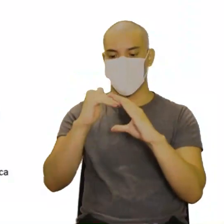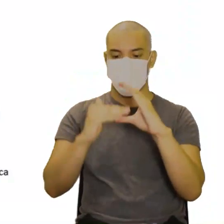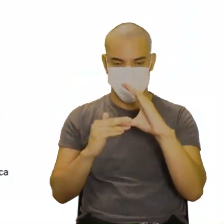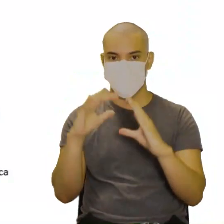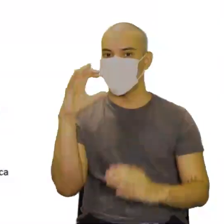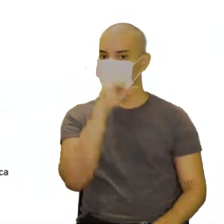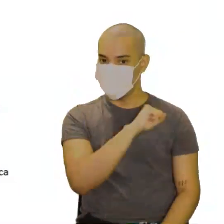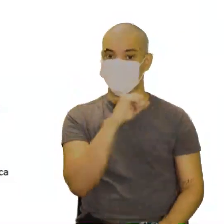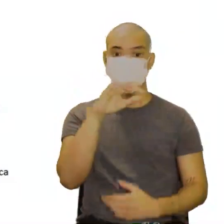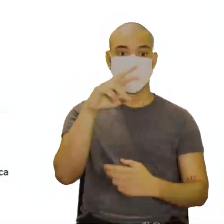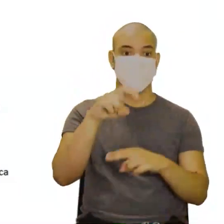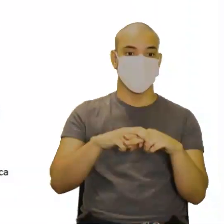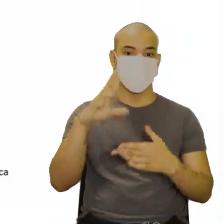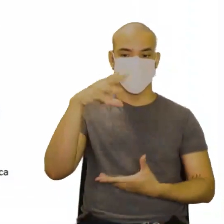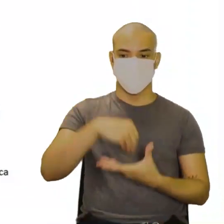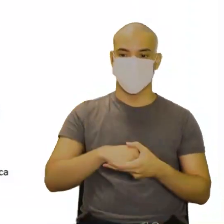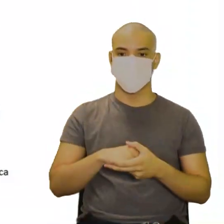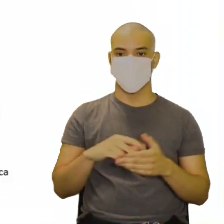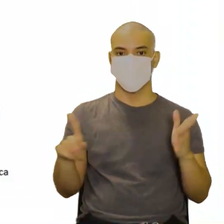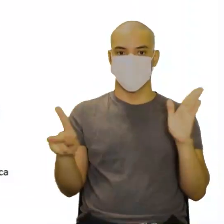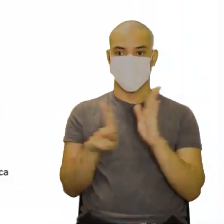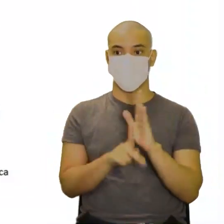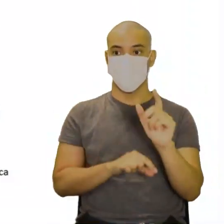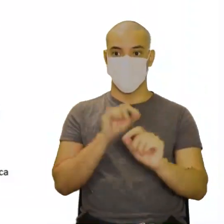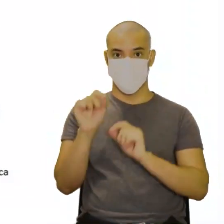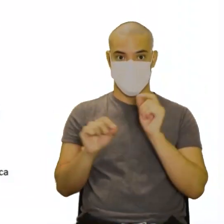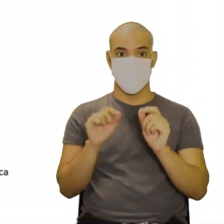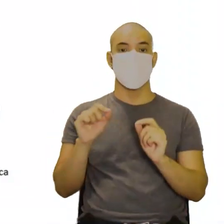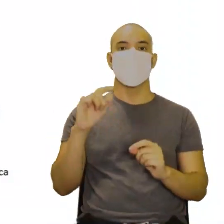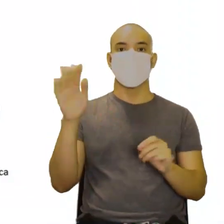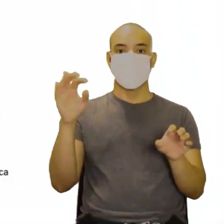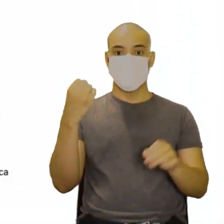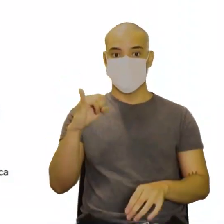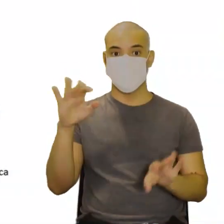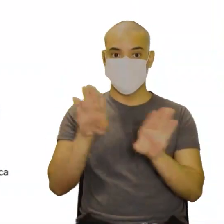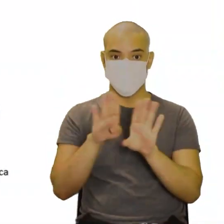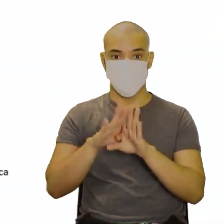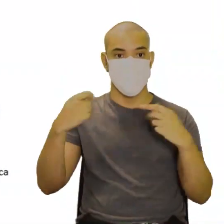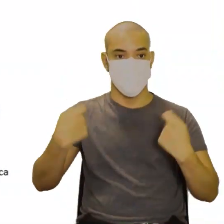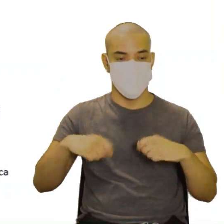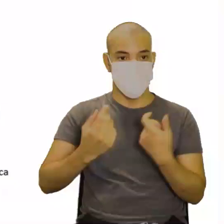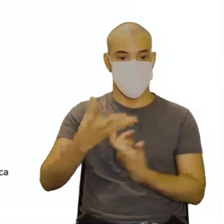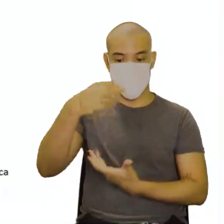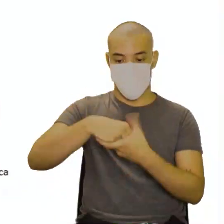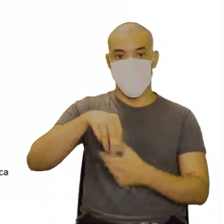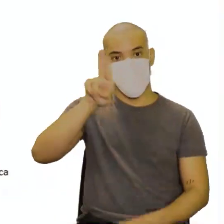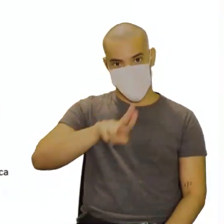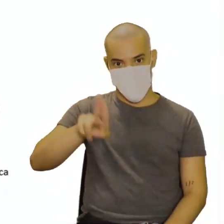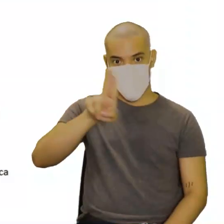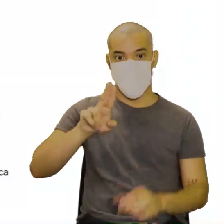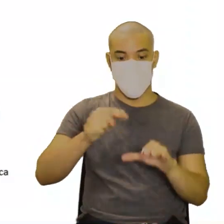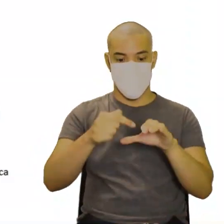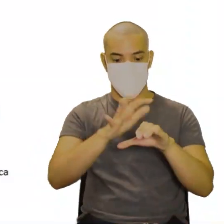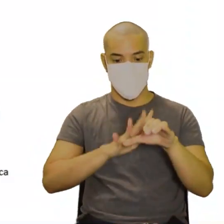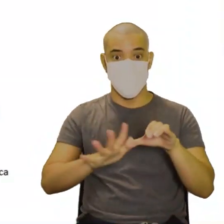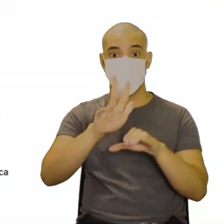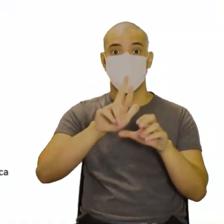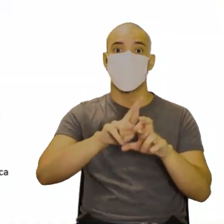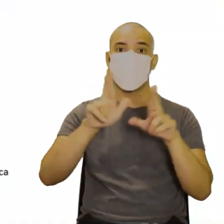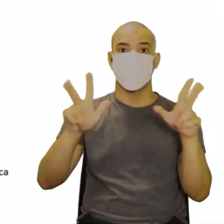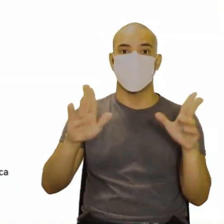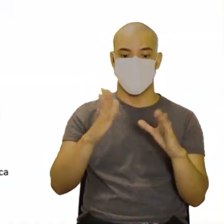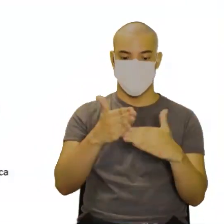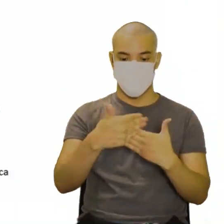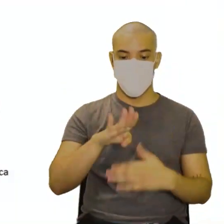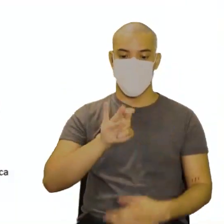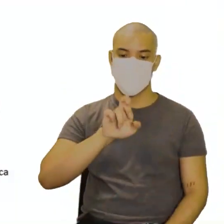circuito justamente para armazenar essa carga elétrica e quando solicitada, ela é utilizada no circuito. Diferente de uma bateria, né? Que